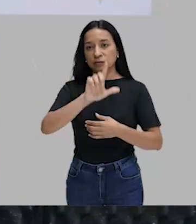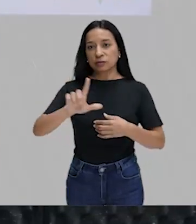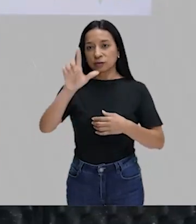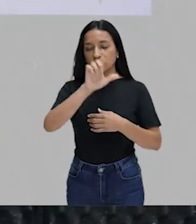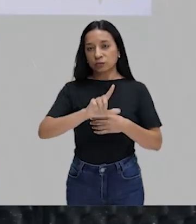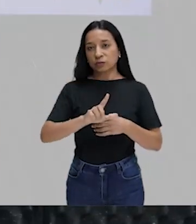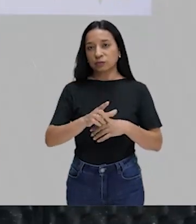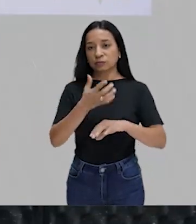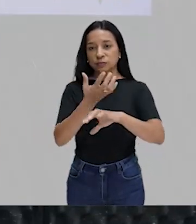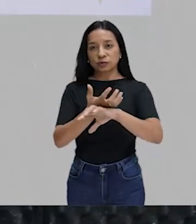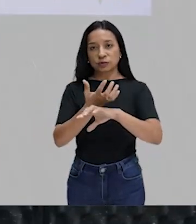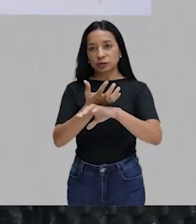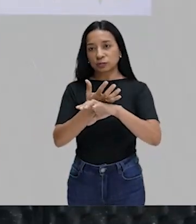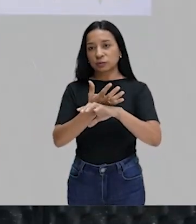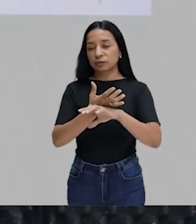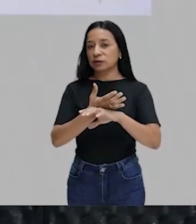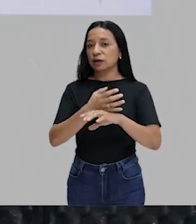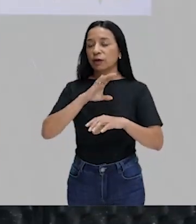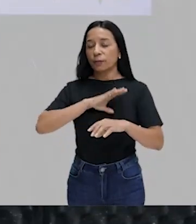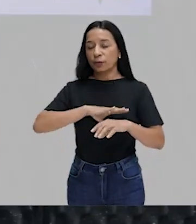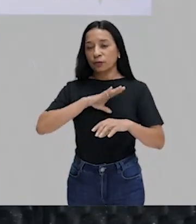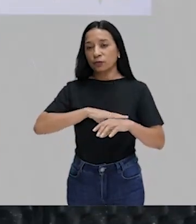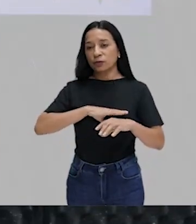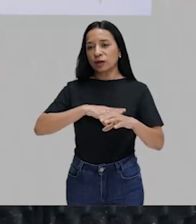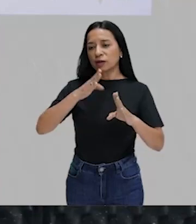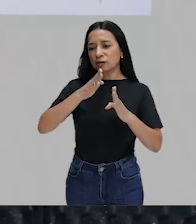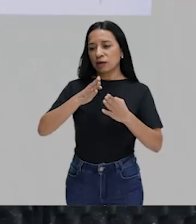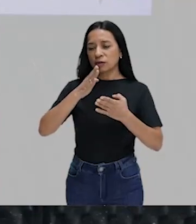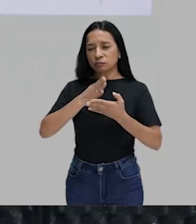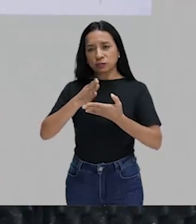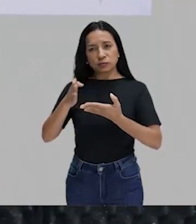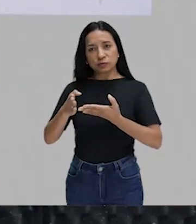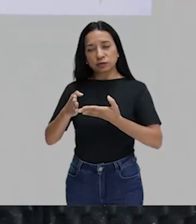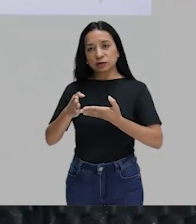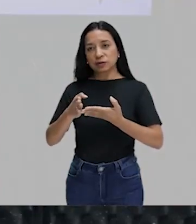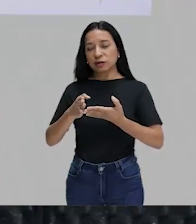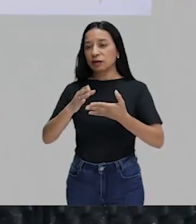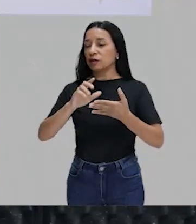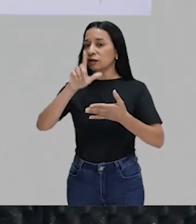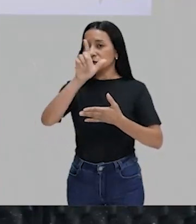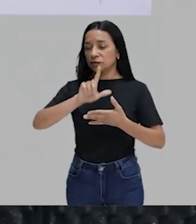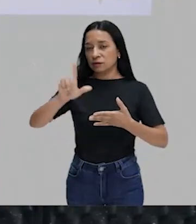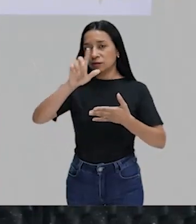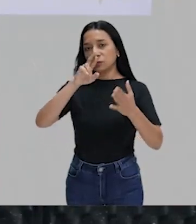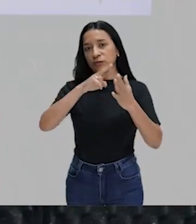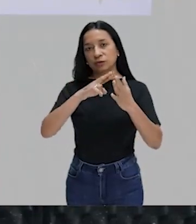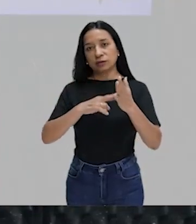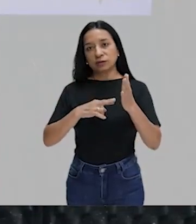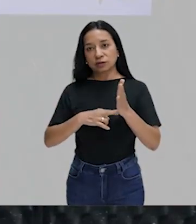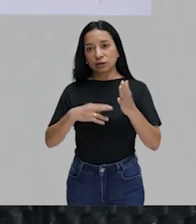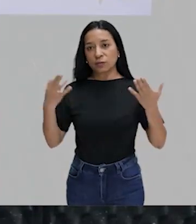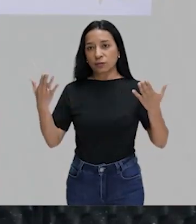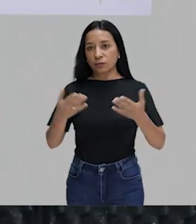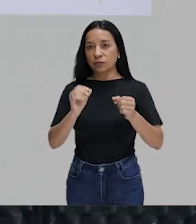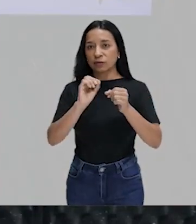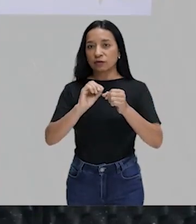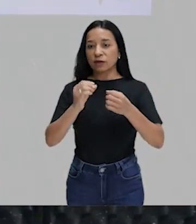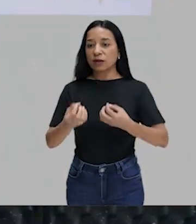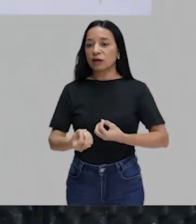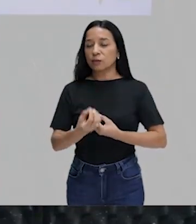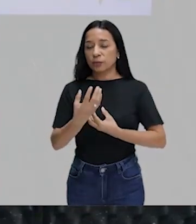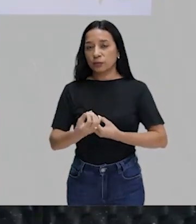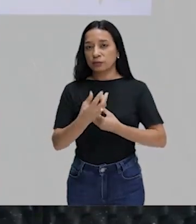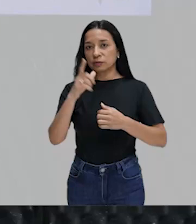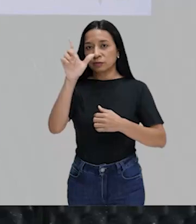que a disciplina língua portuguesa é dividida, né? Literatura, redação, e a gente vai falar de produção literária.